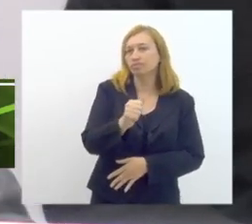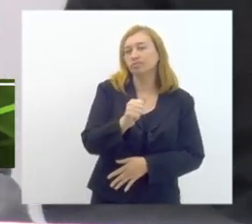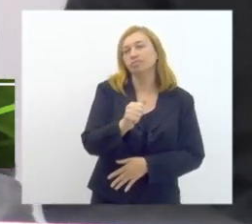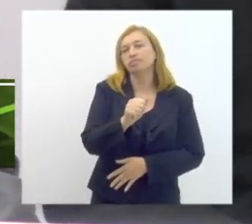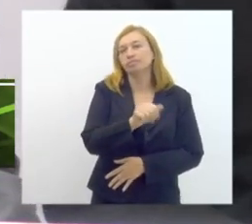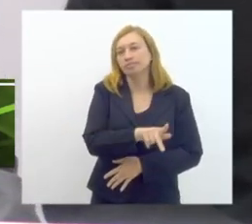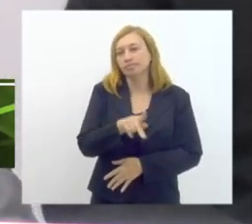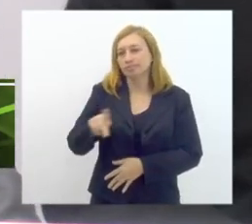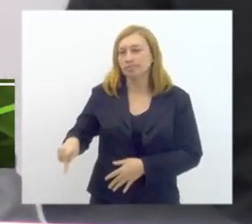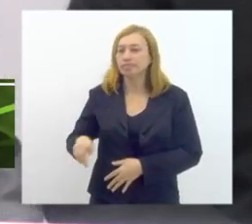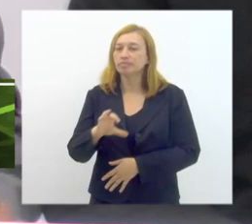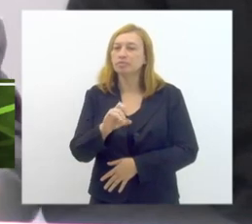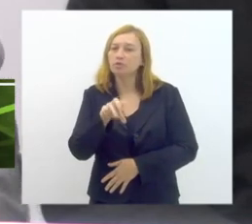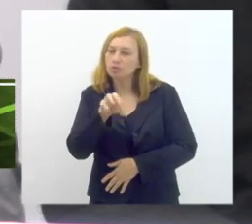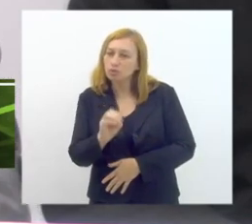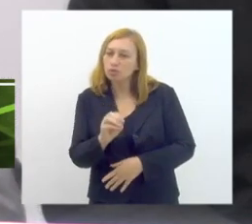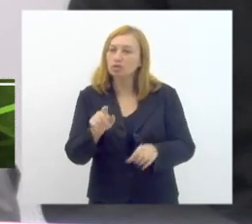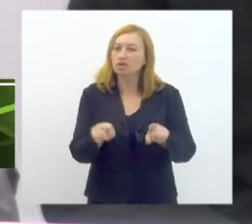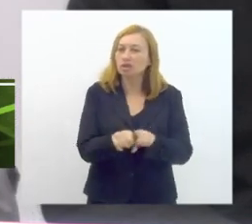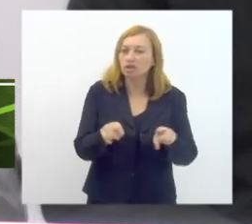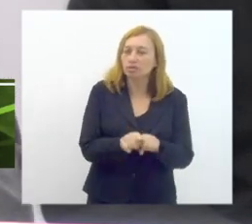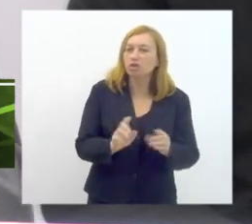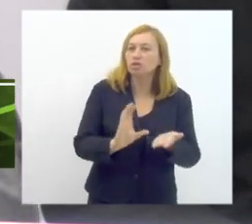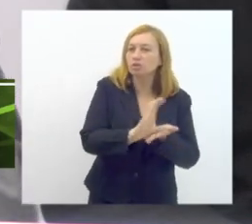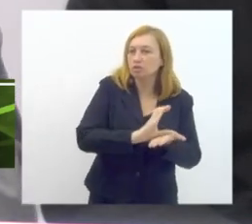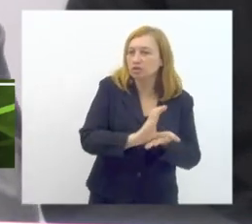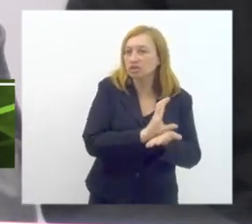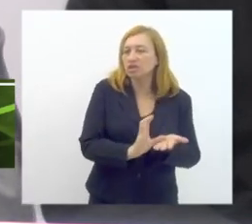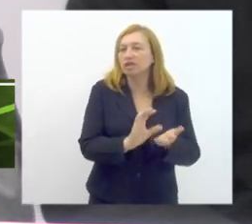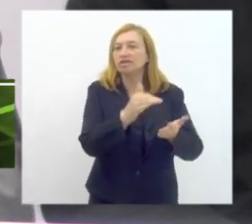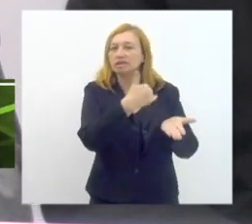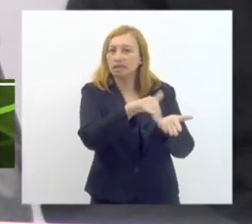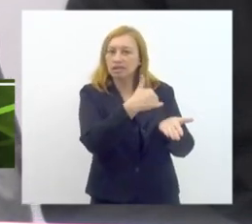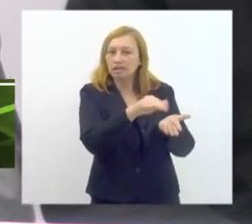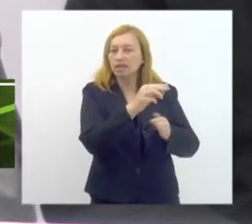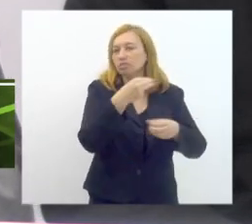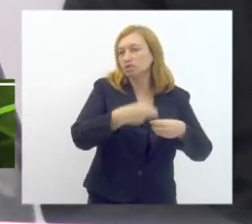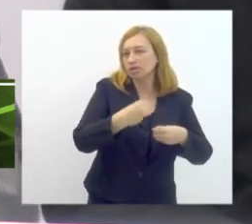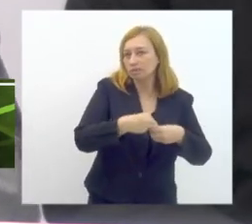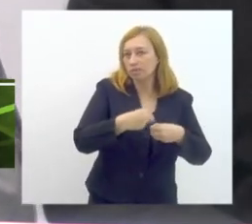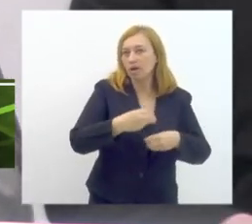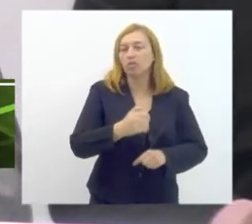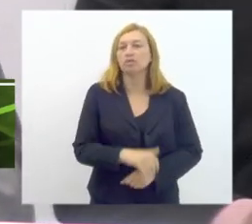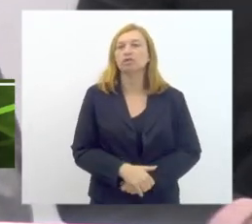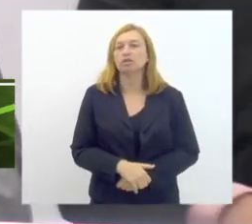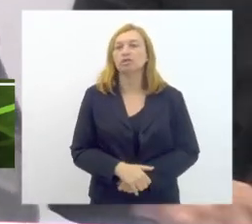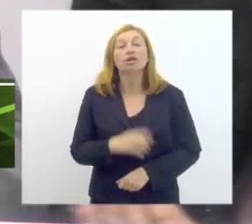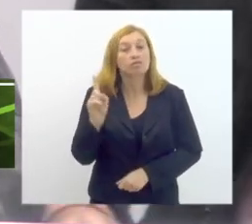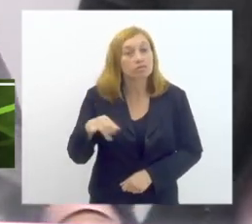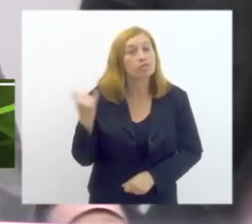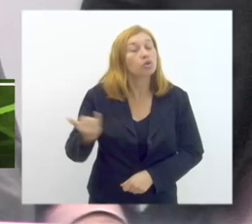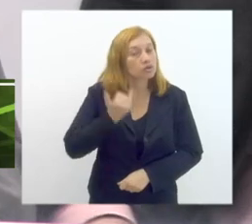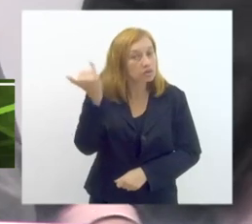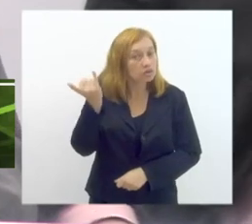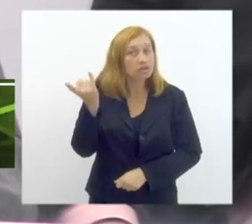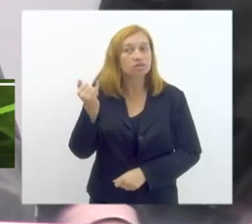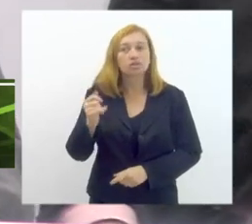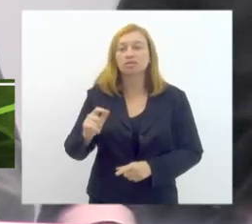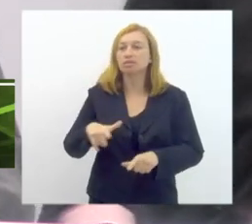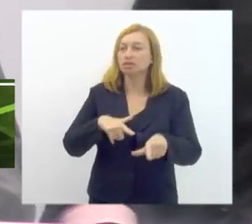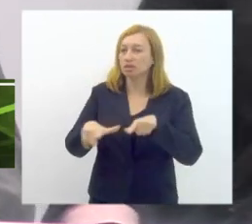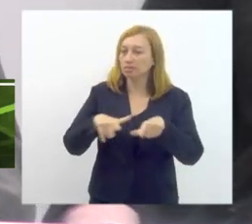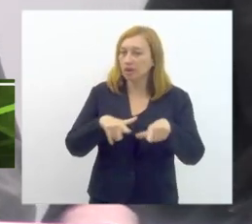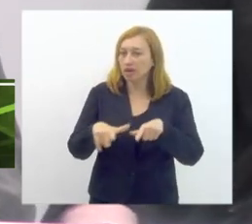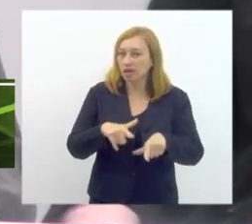do Conselho, secretários municipais, o Rodrigo Oliveira, que é importante a atuação e